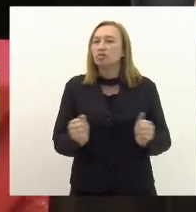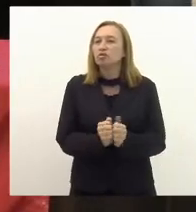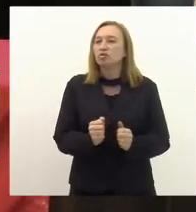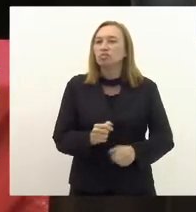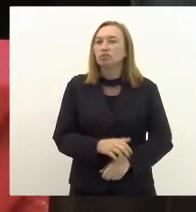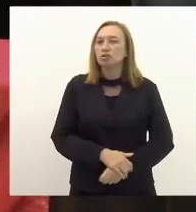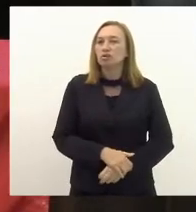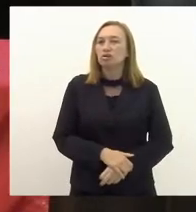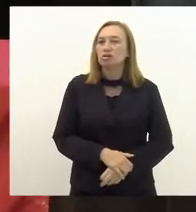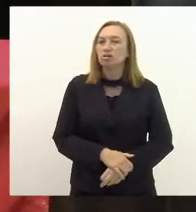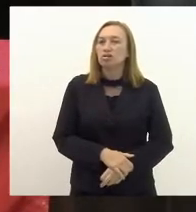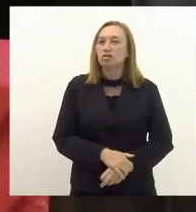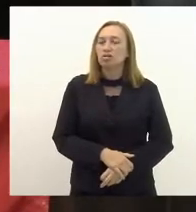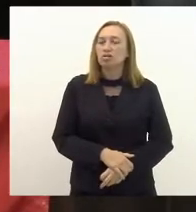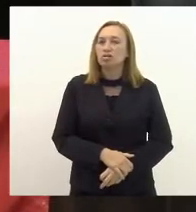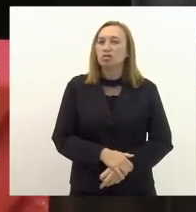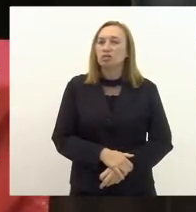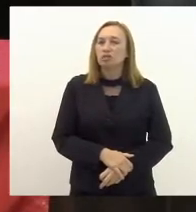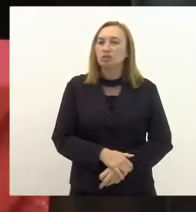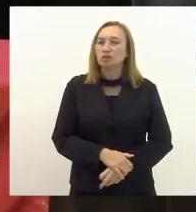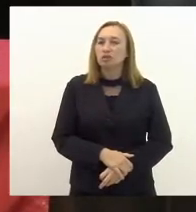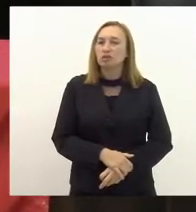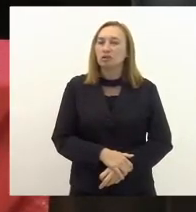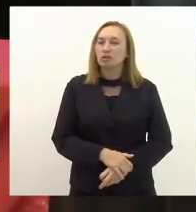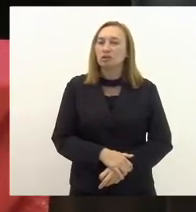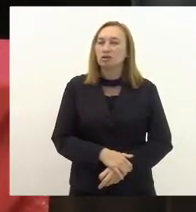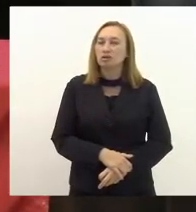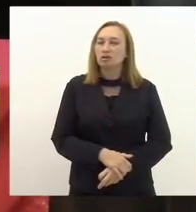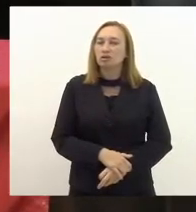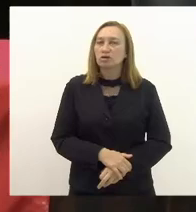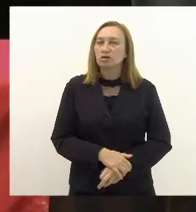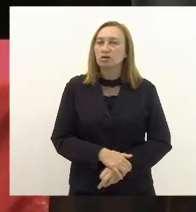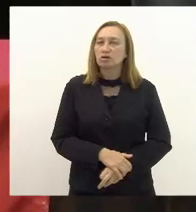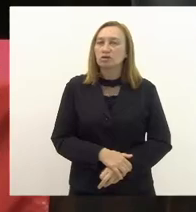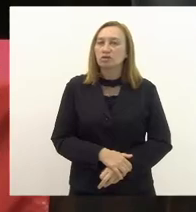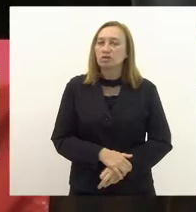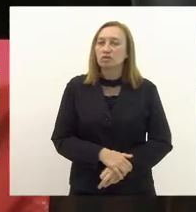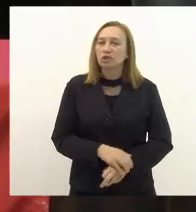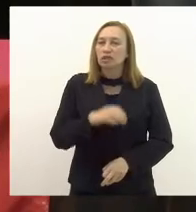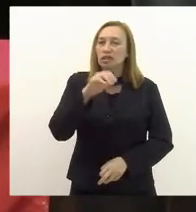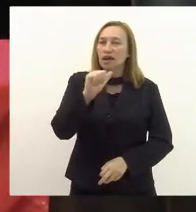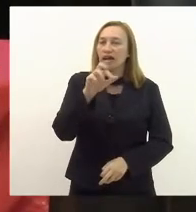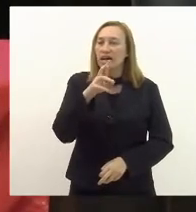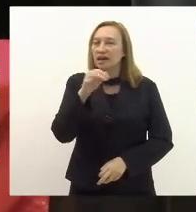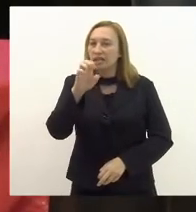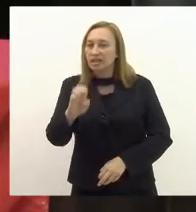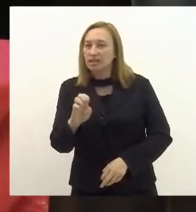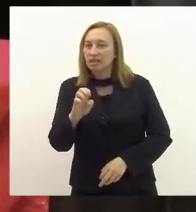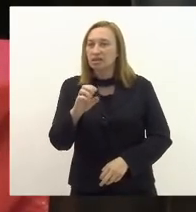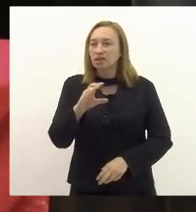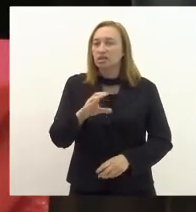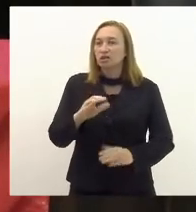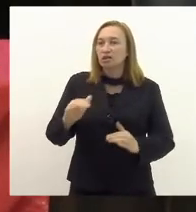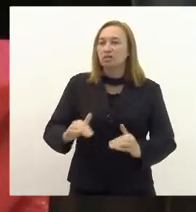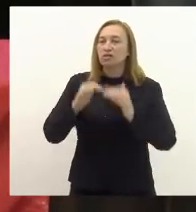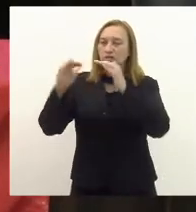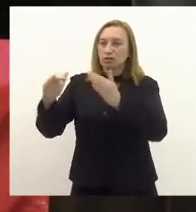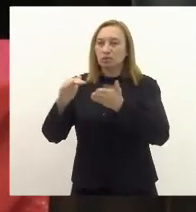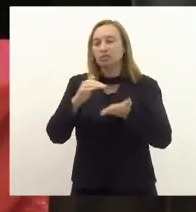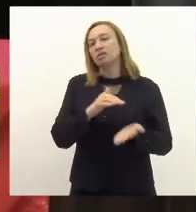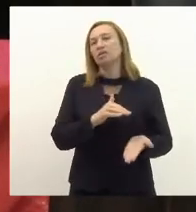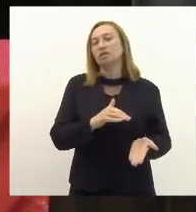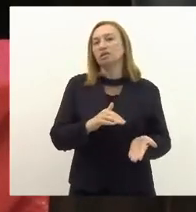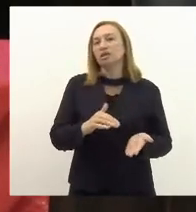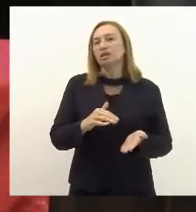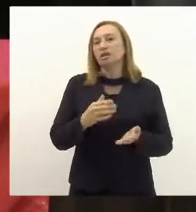conosco? Esses aqui. Então, Karen Atier, superintendente de atenção